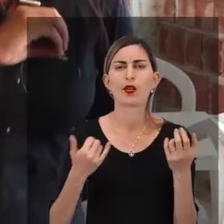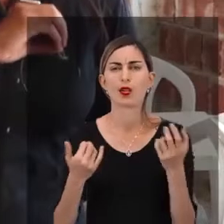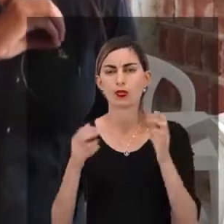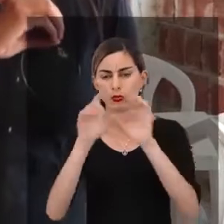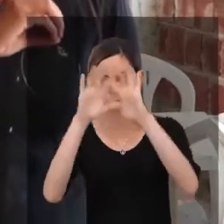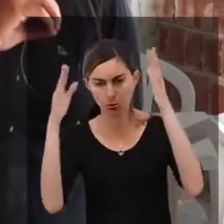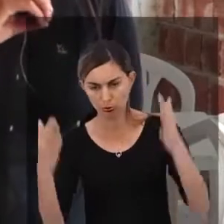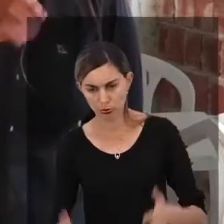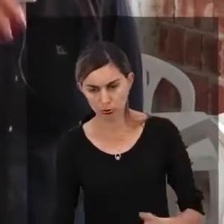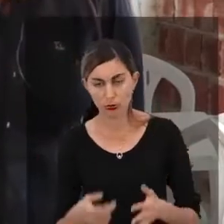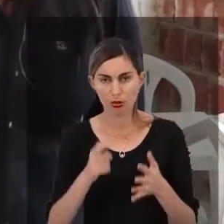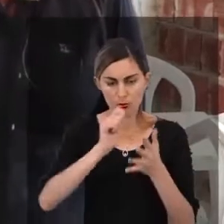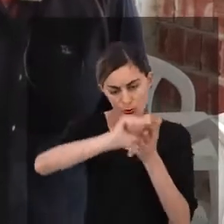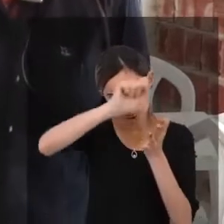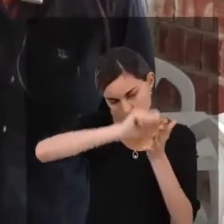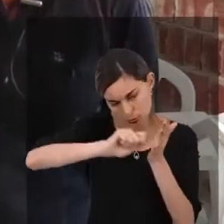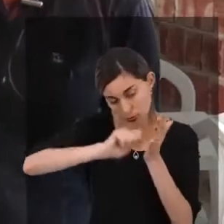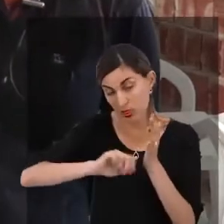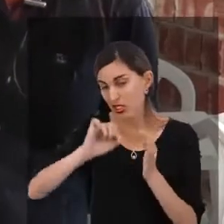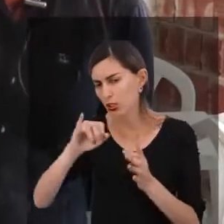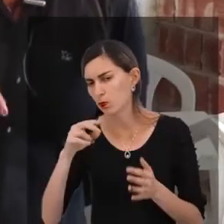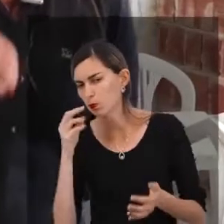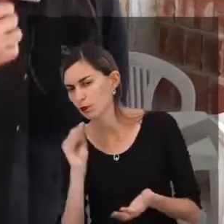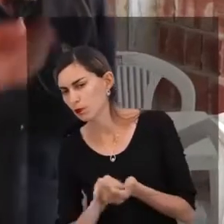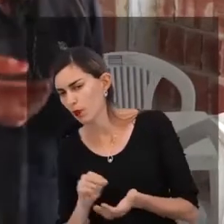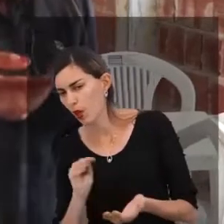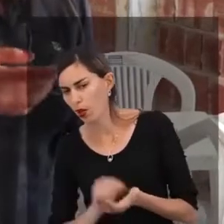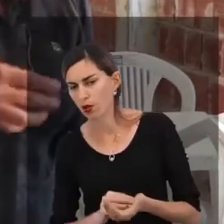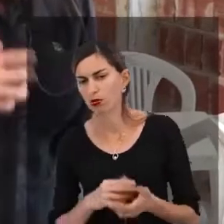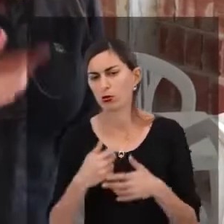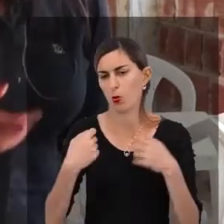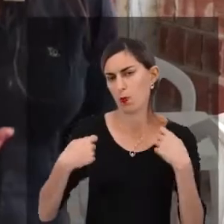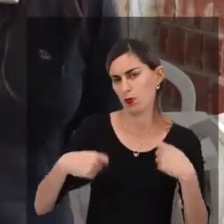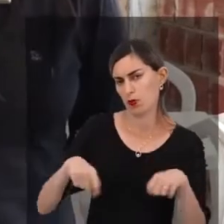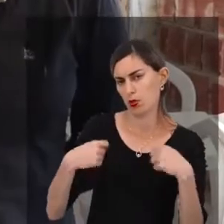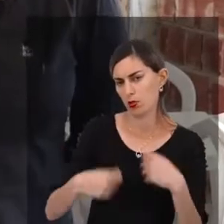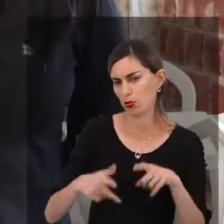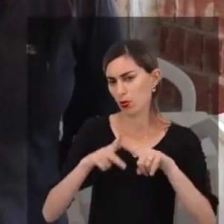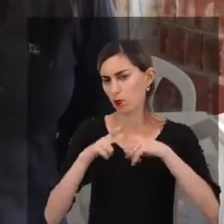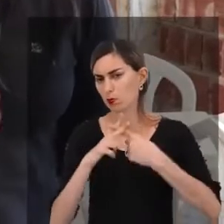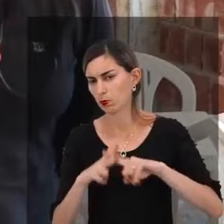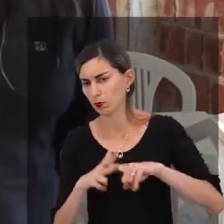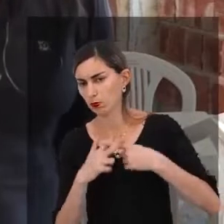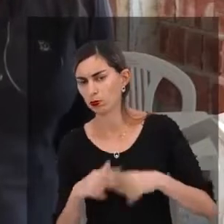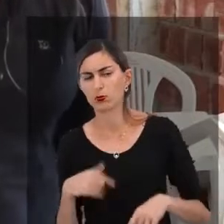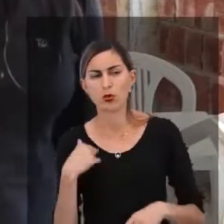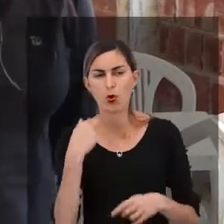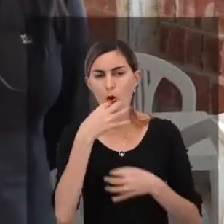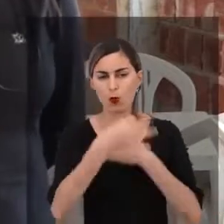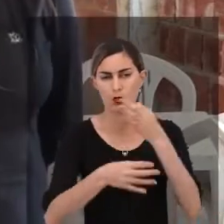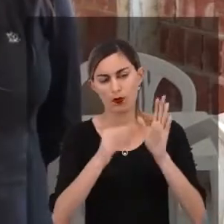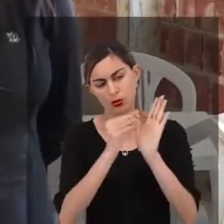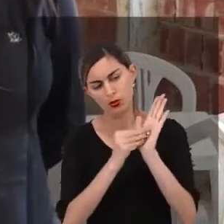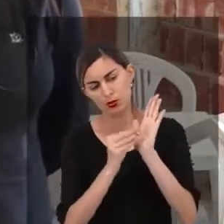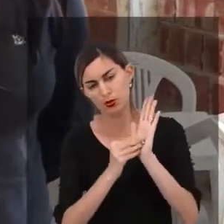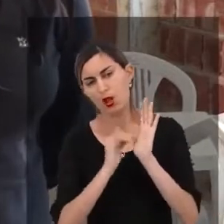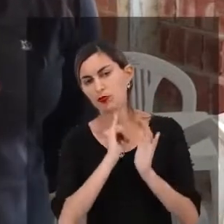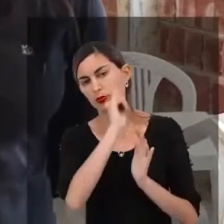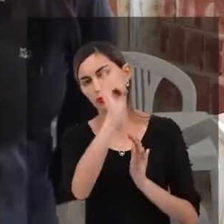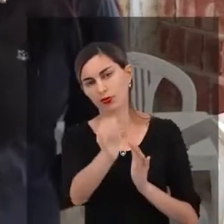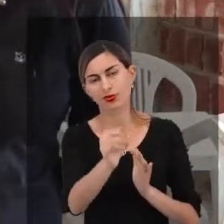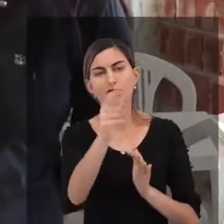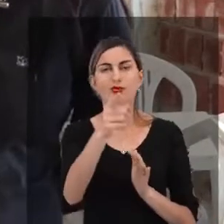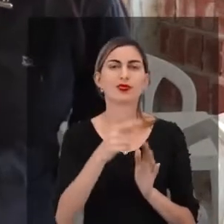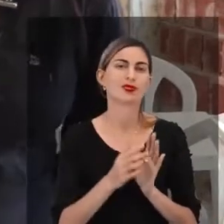elétrica, a parte física e anota no checklist. Se tiver alguma coisa para ser consertada, ele vai na parte de observações e